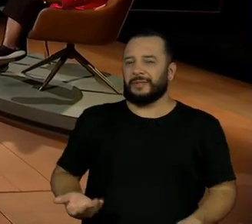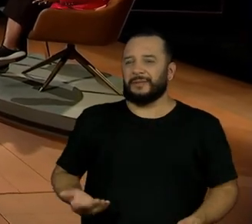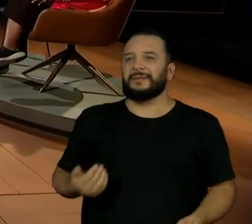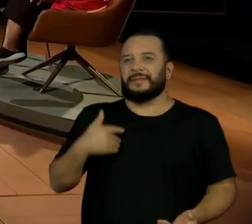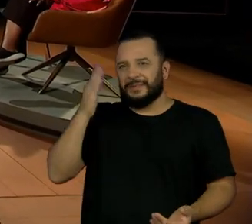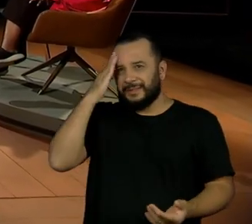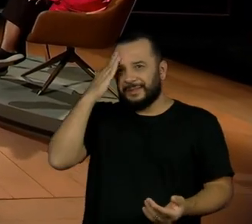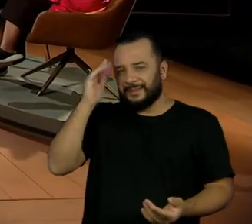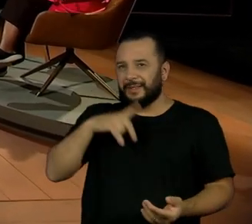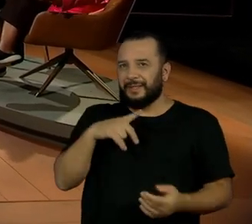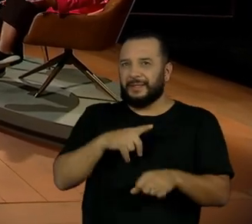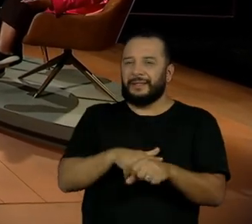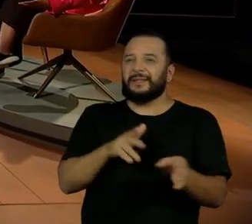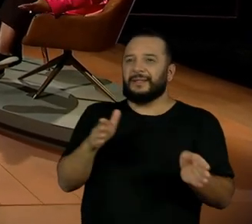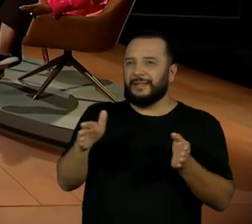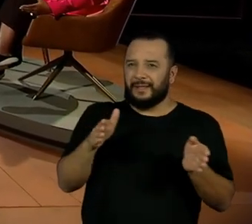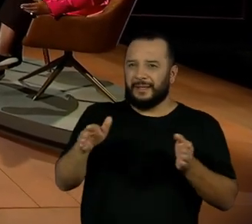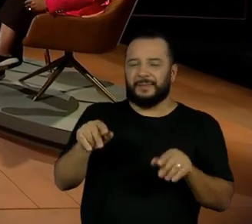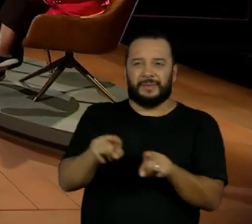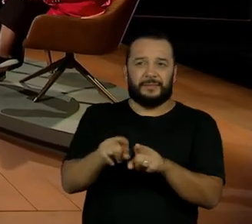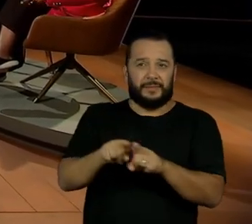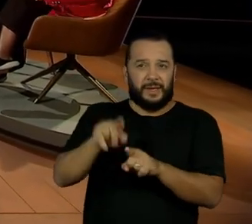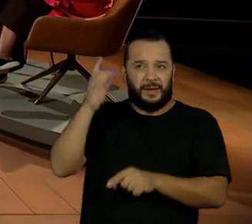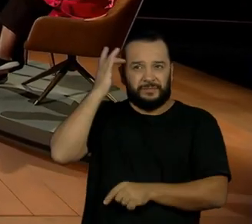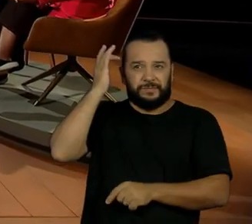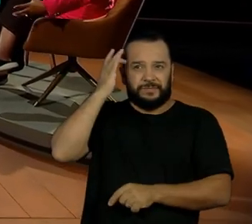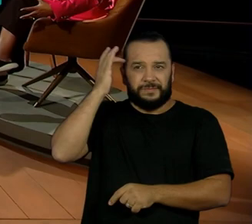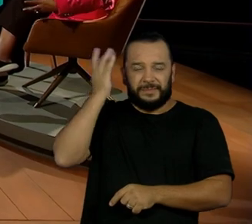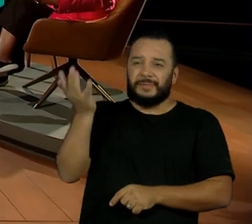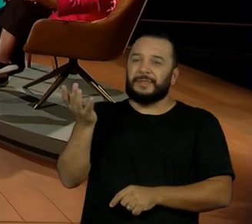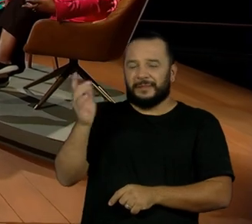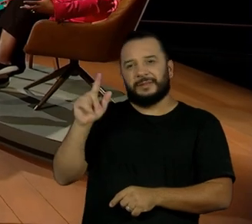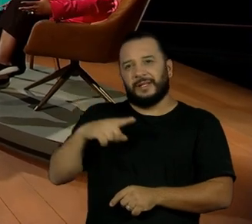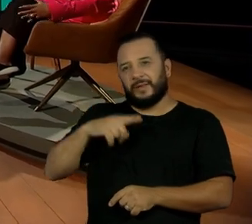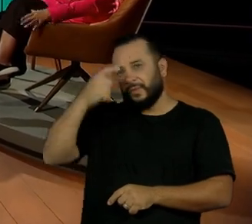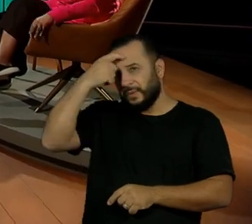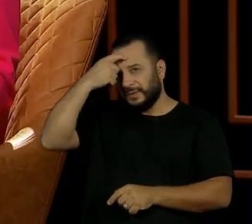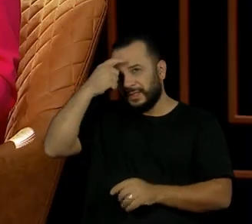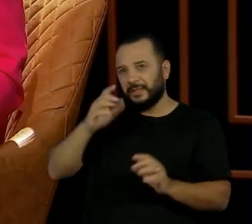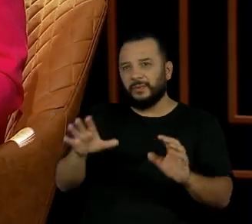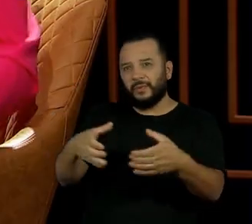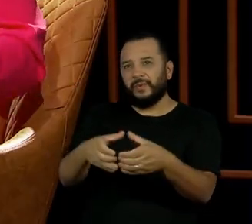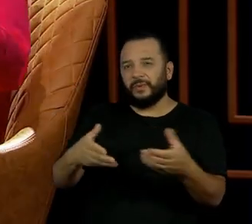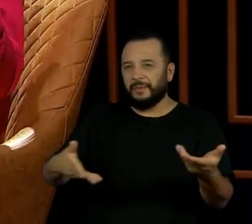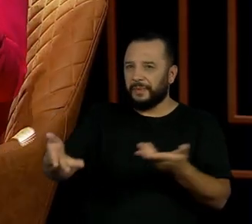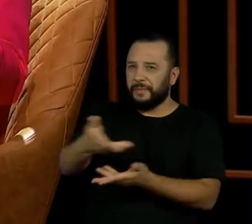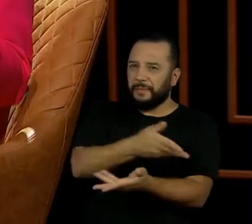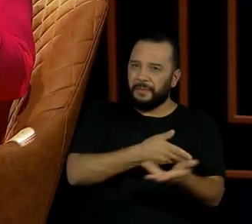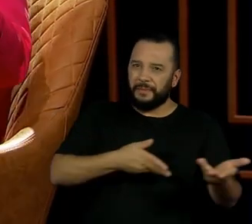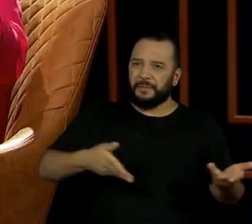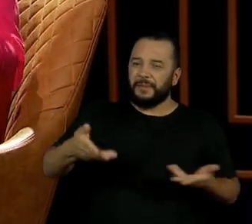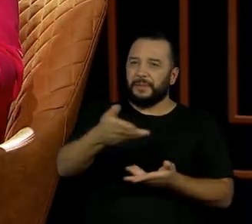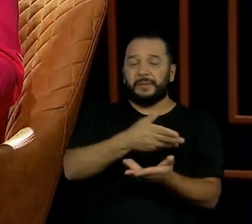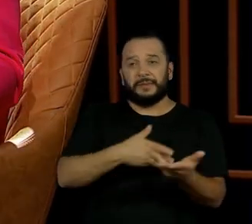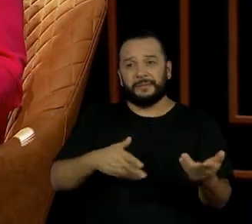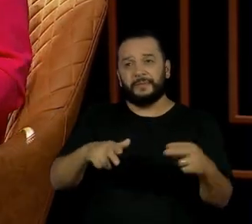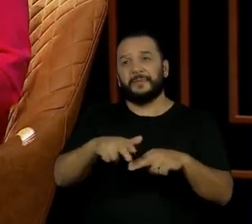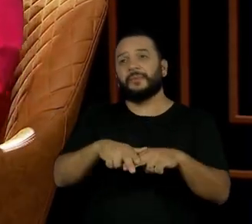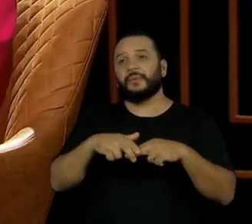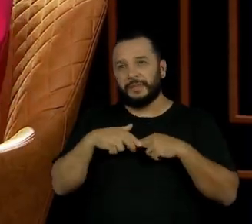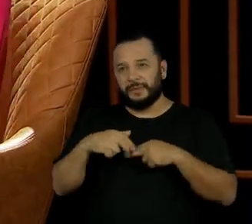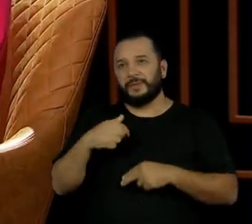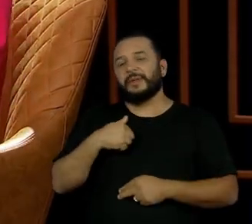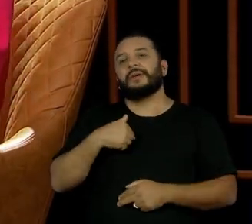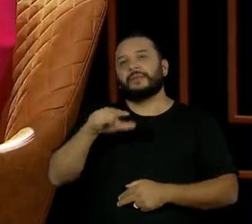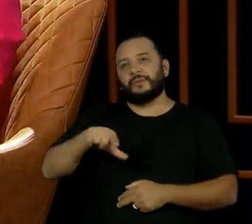a maturidade mas existe uma consciência maior do outro do coletivo do plural e por isso talvez eu